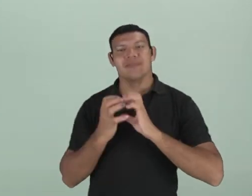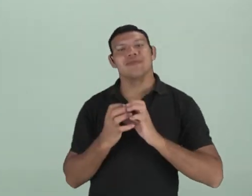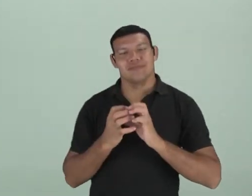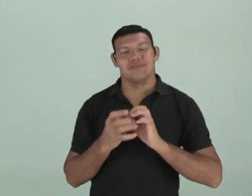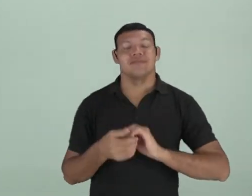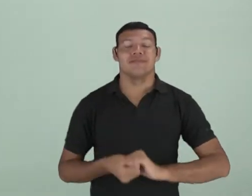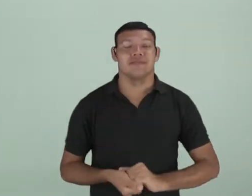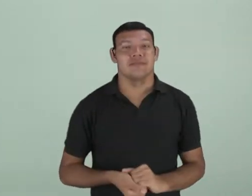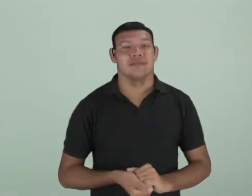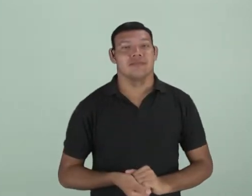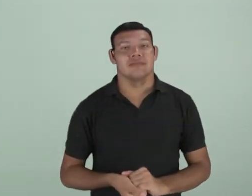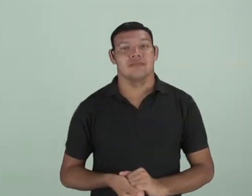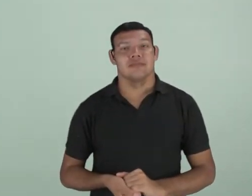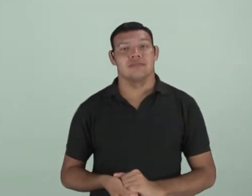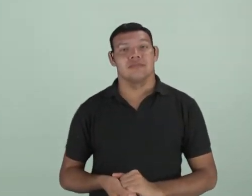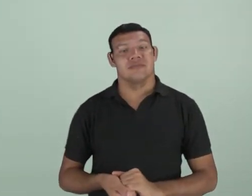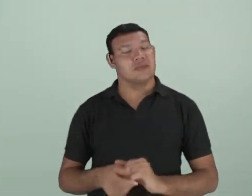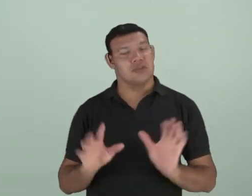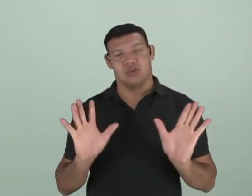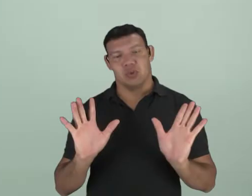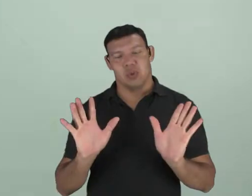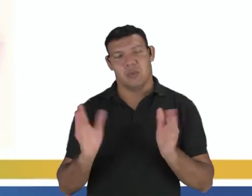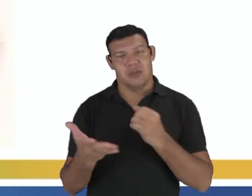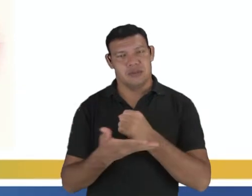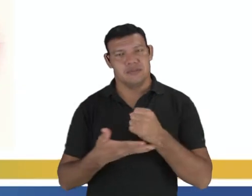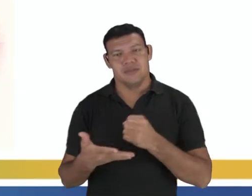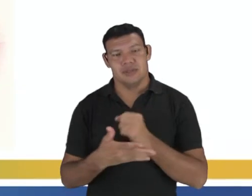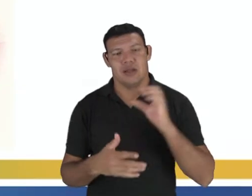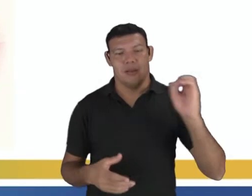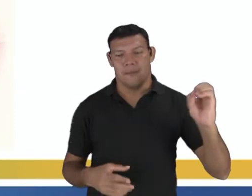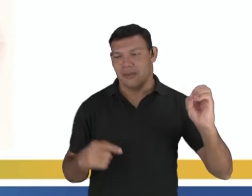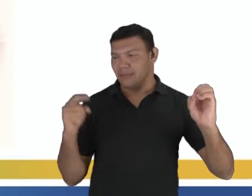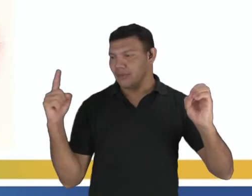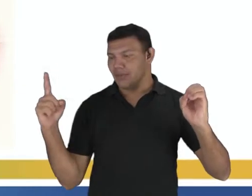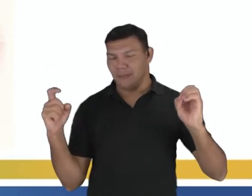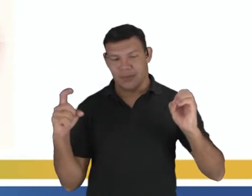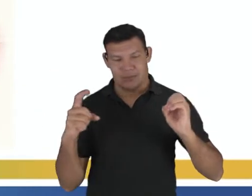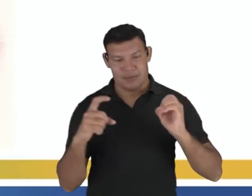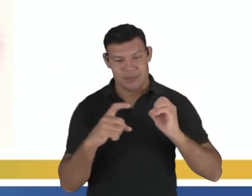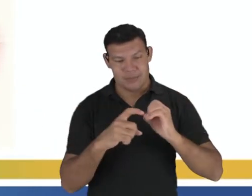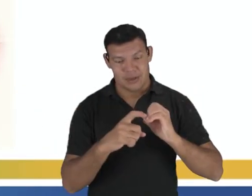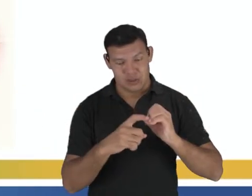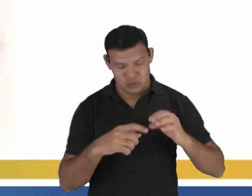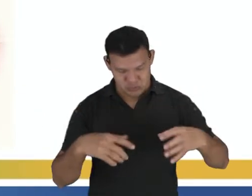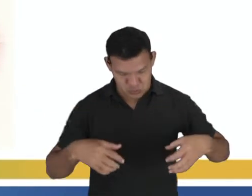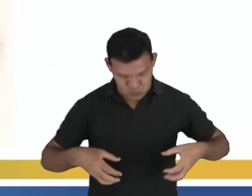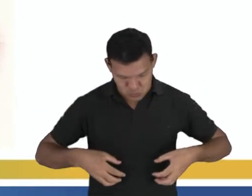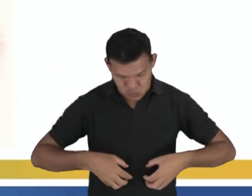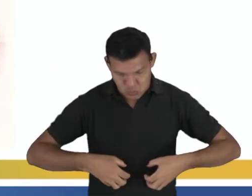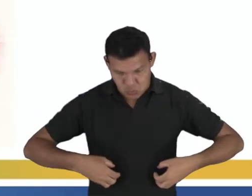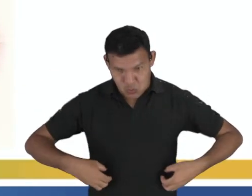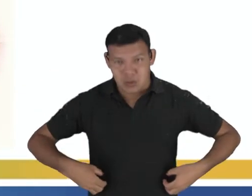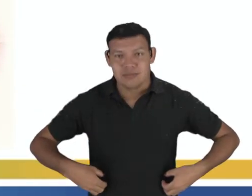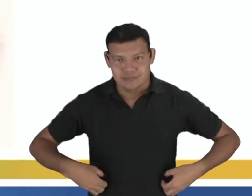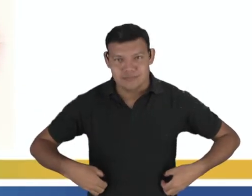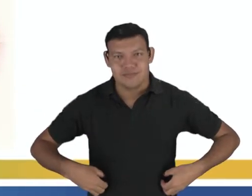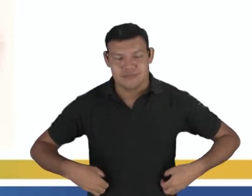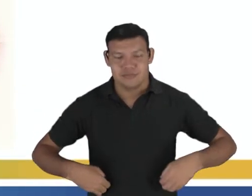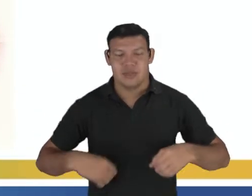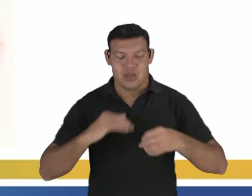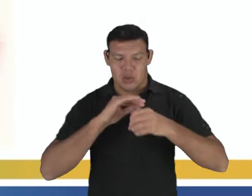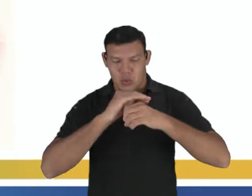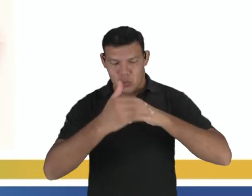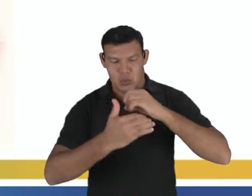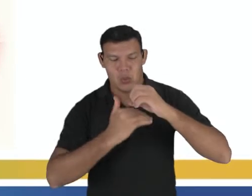desenvolvimento embrionário Tá bom então fecundação basicamente aí só me encontro dos gametas na tuba uterina onde o gameta masculino tem que penetrar